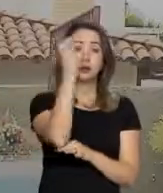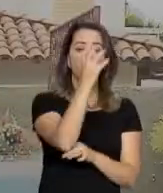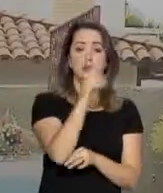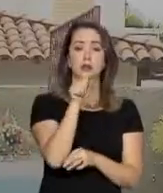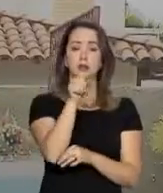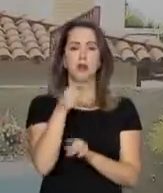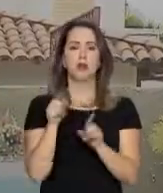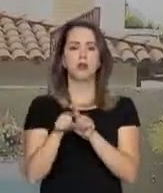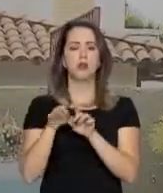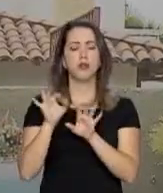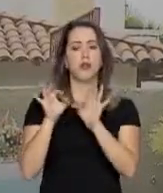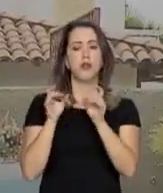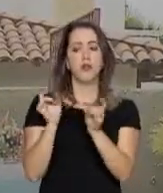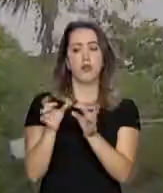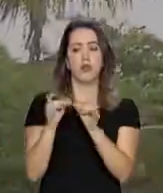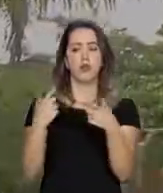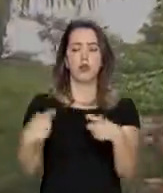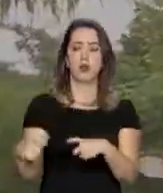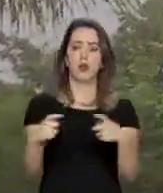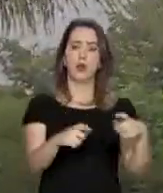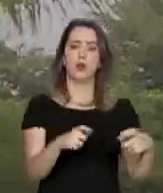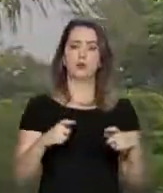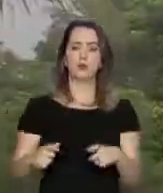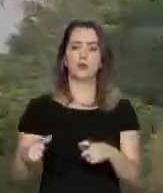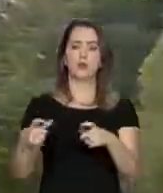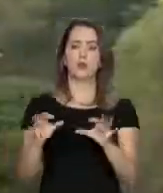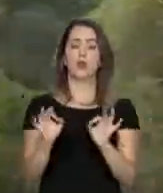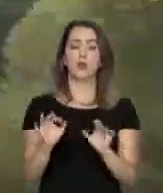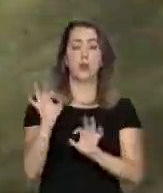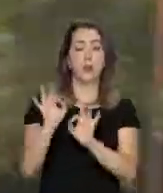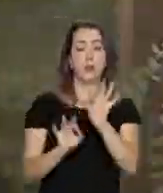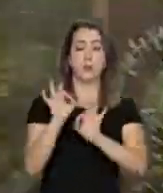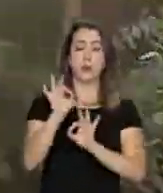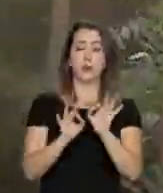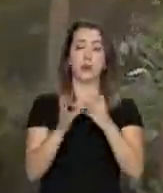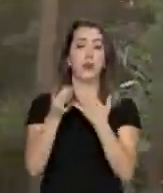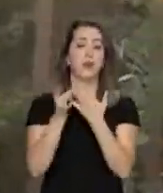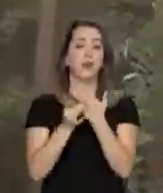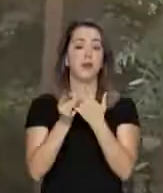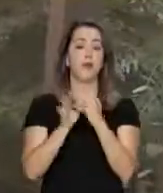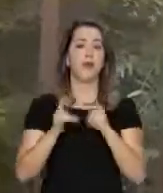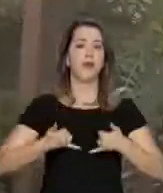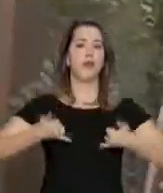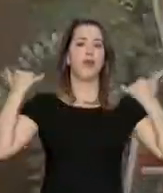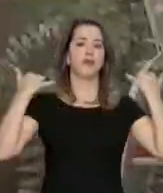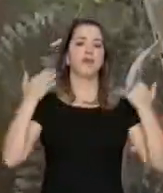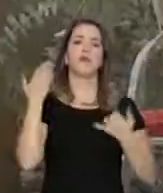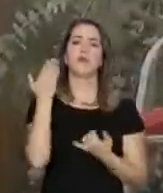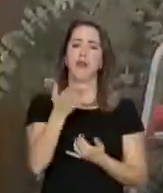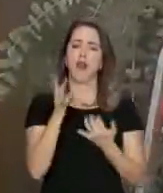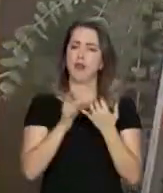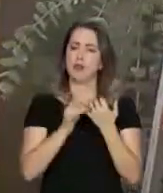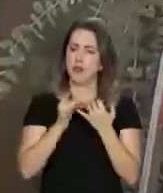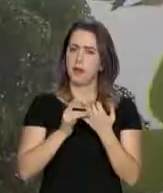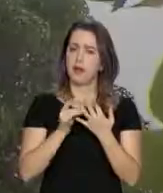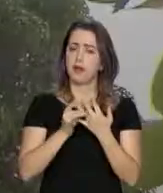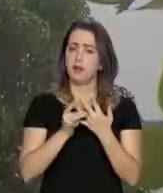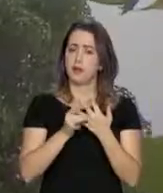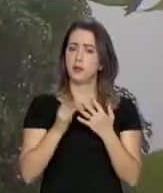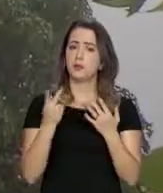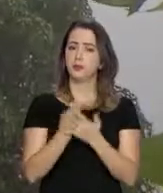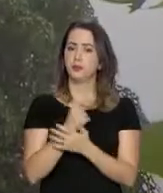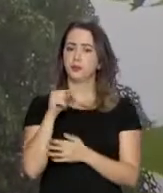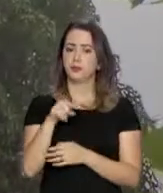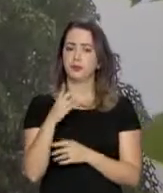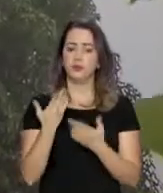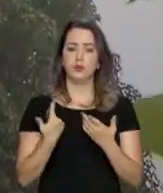além das vendas em pontos fixos também prepara decorações para festas esta vai ser para um casamento e os